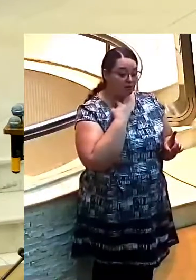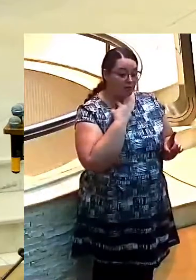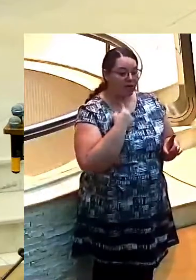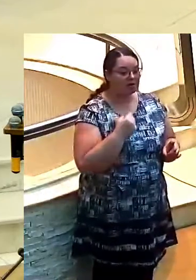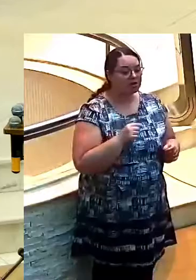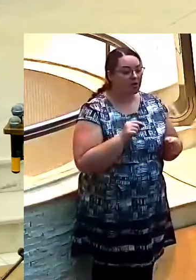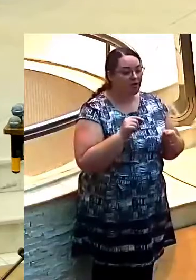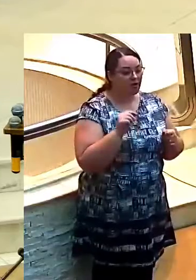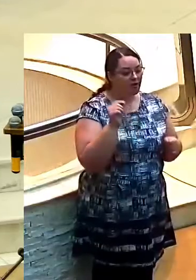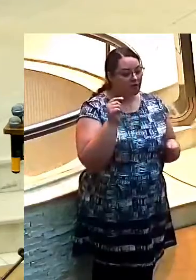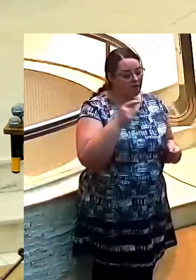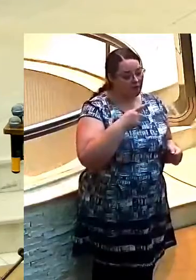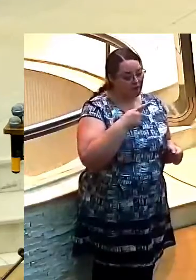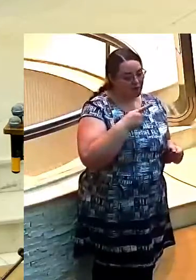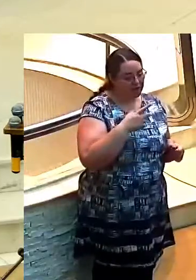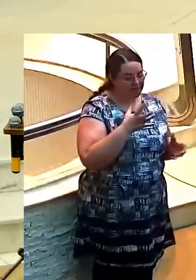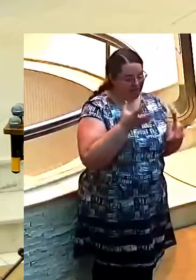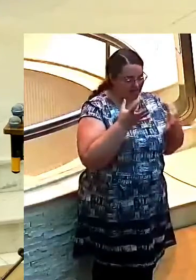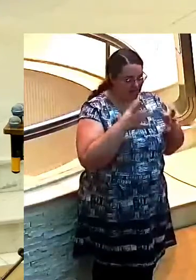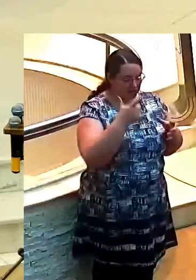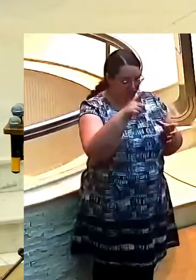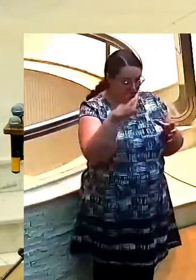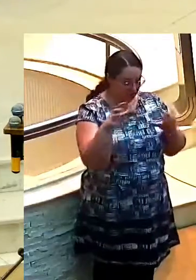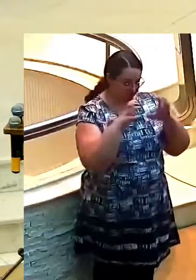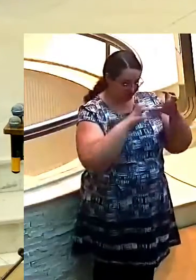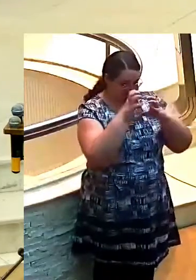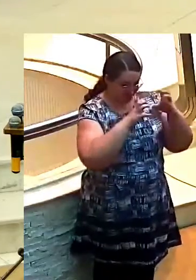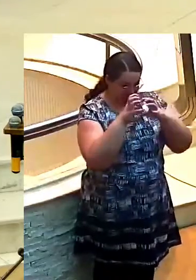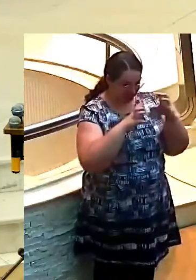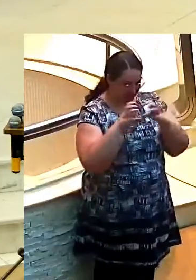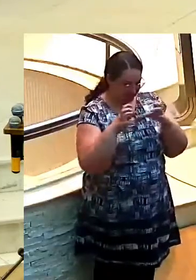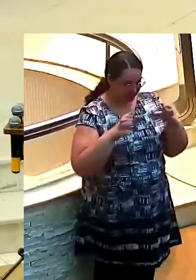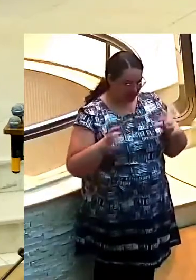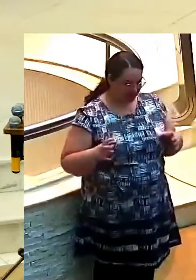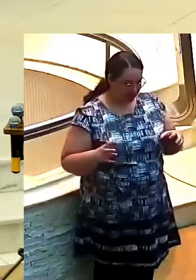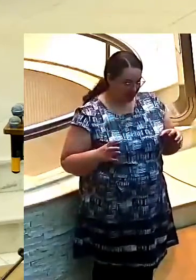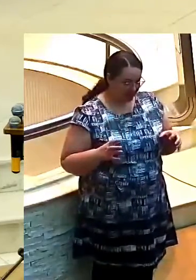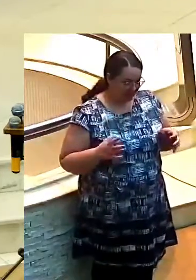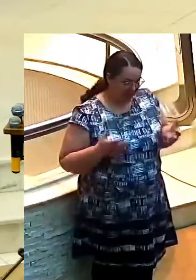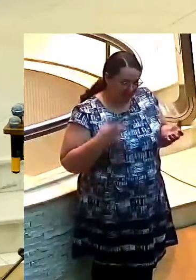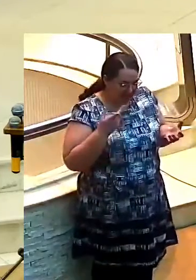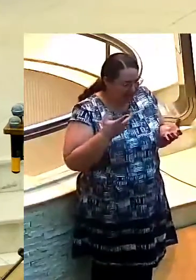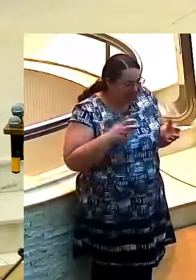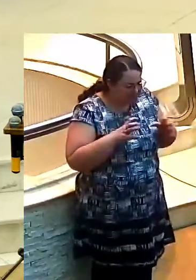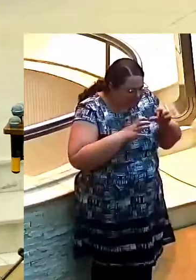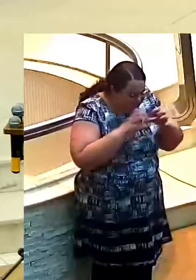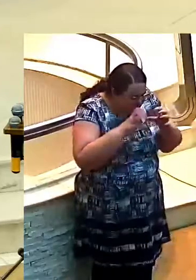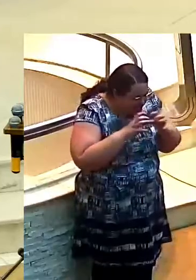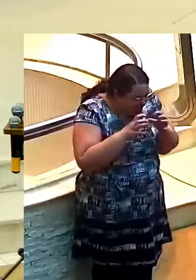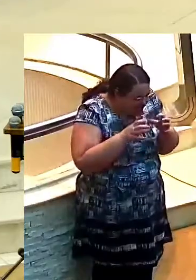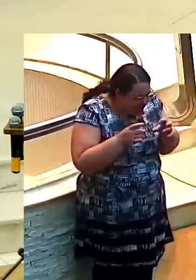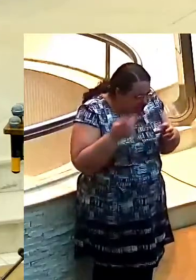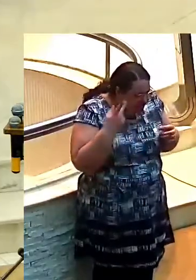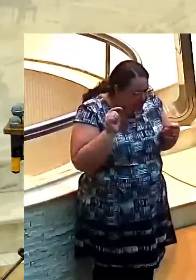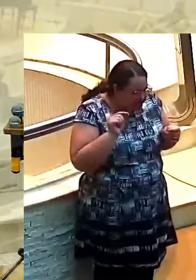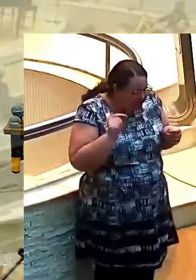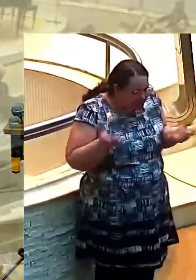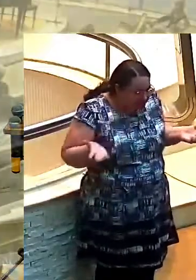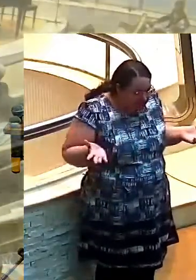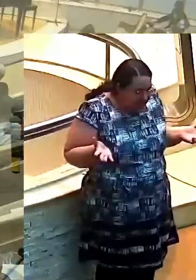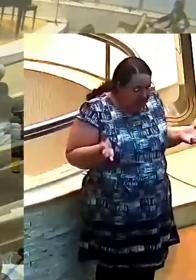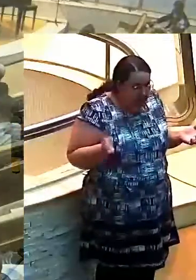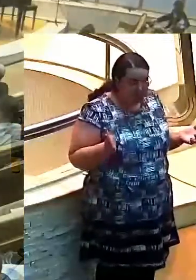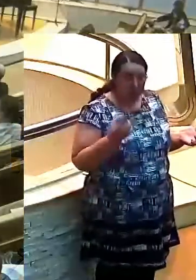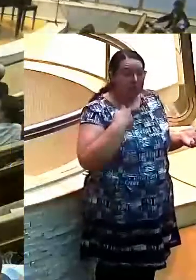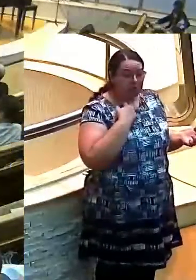e aqui, não é, inculpável, sentido, de pecador, Paulo não está falando nisso, inculpável, ah, fulano não peca, é santo, santificado,